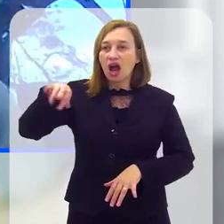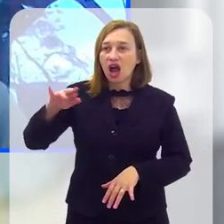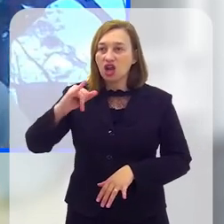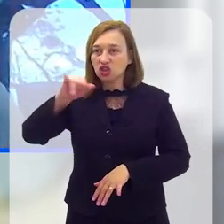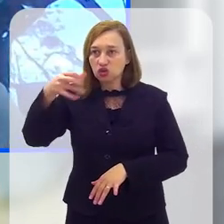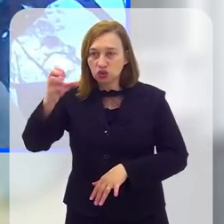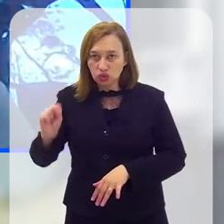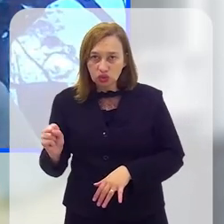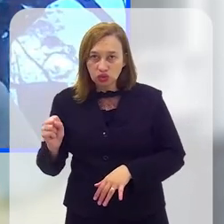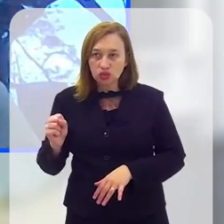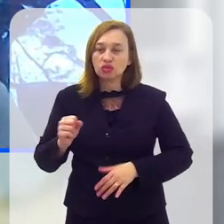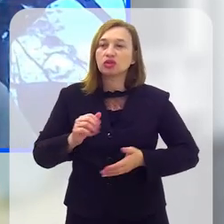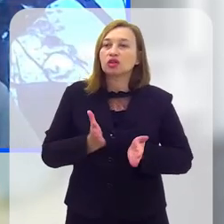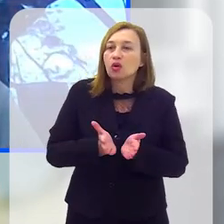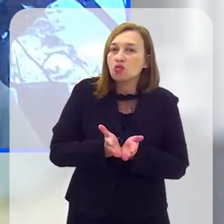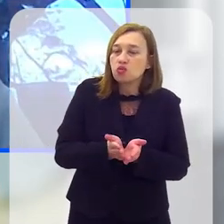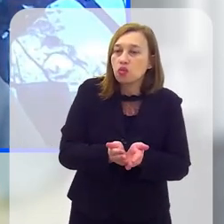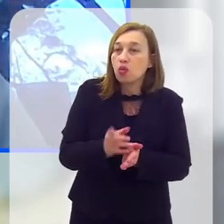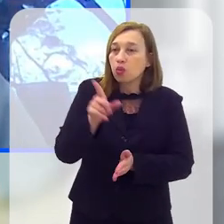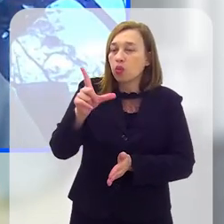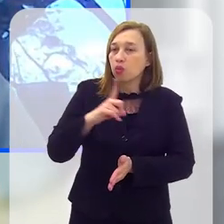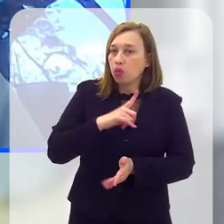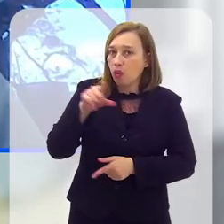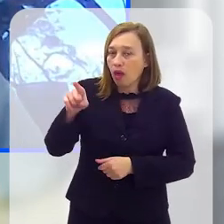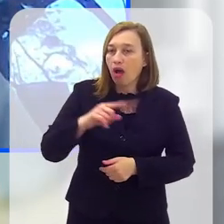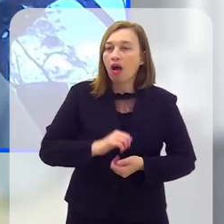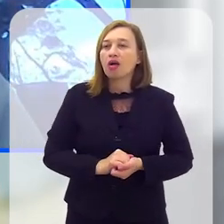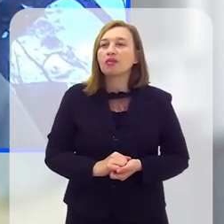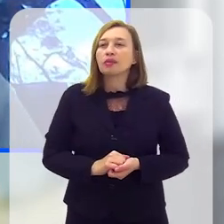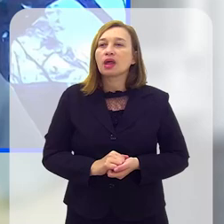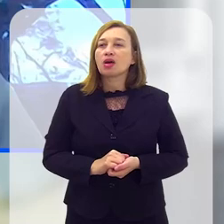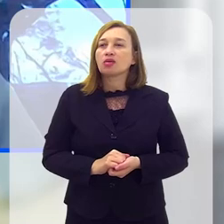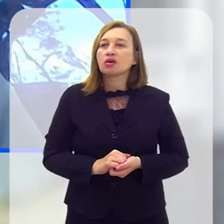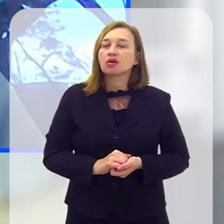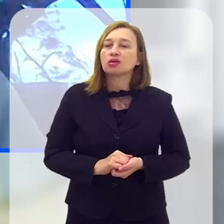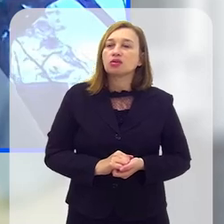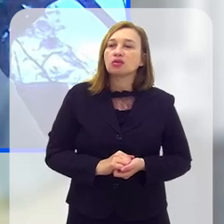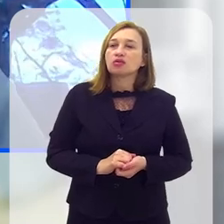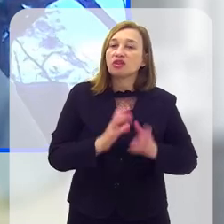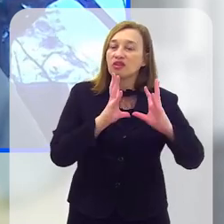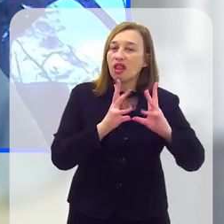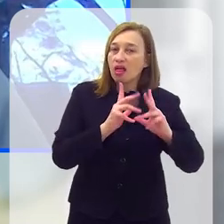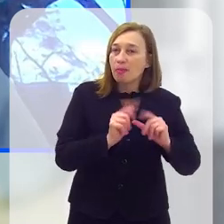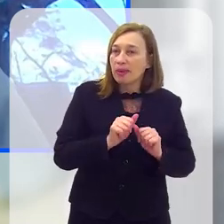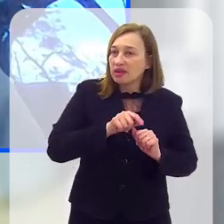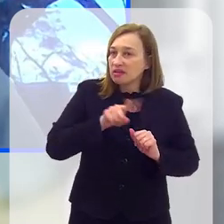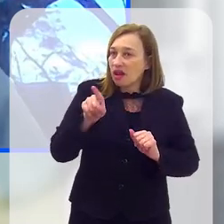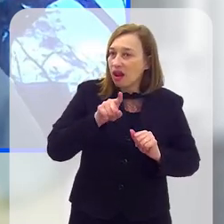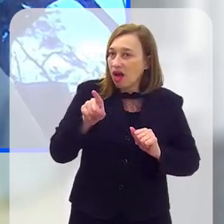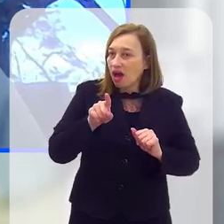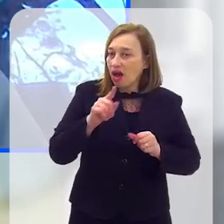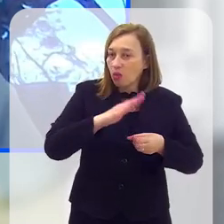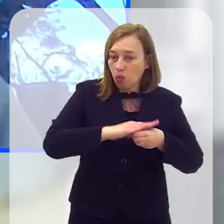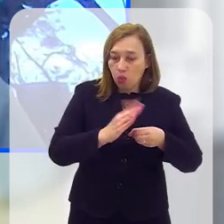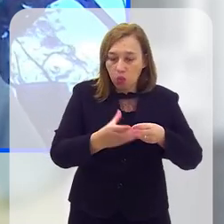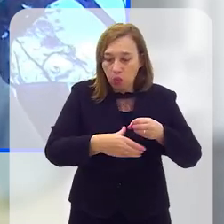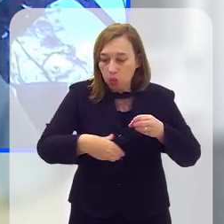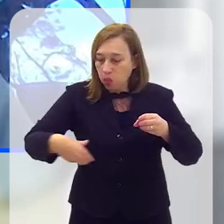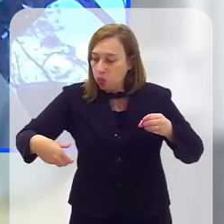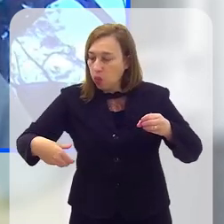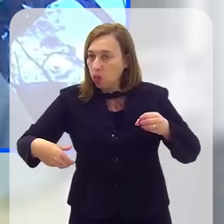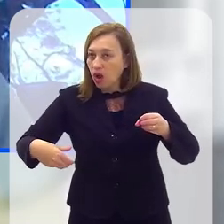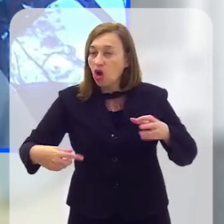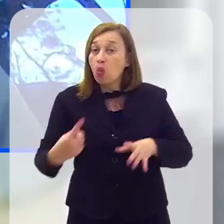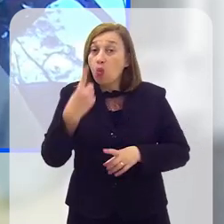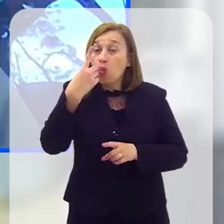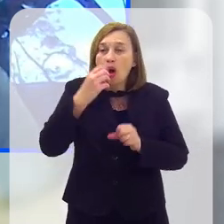enseada aonde saíram ali as embarcações. E quando foi feito o emissário e parou de lançar os esgotos direto na